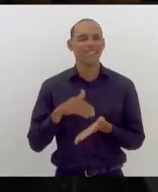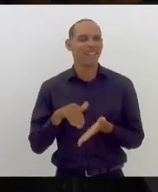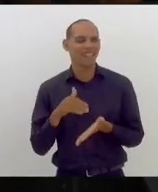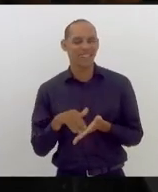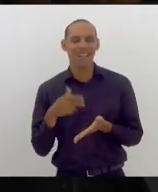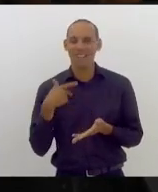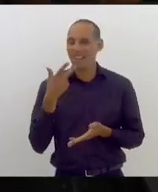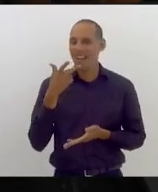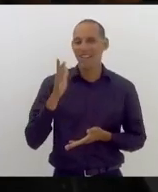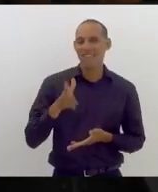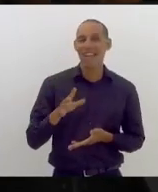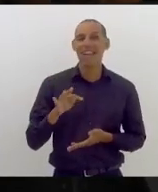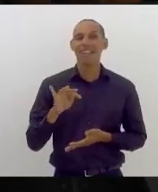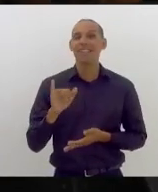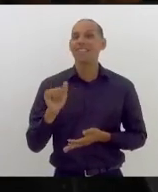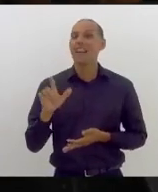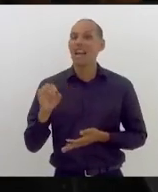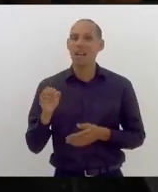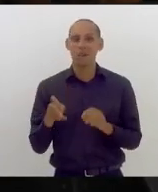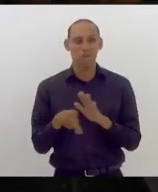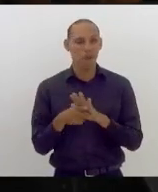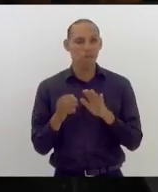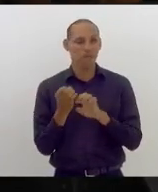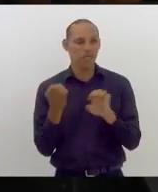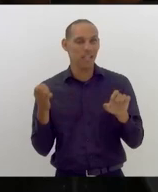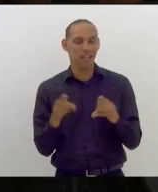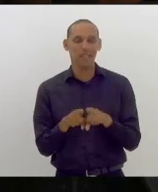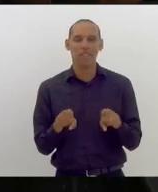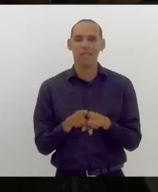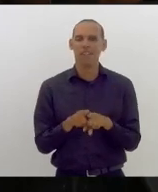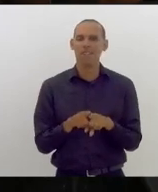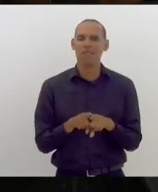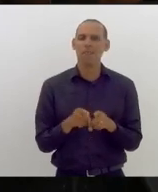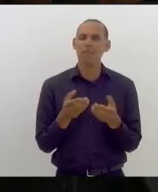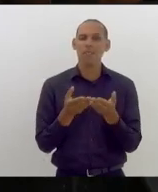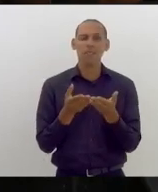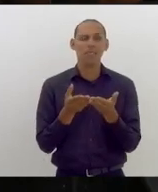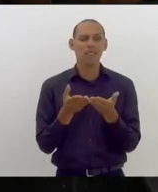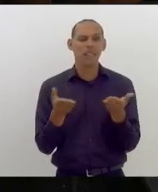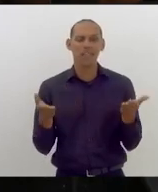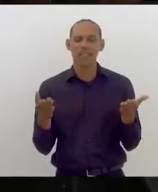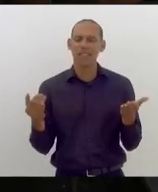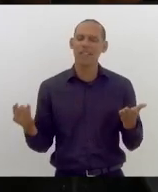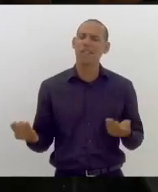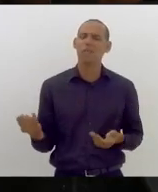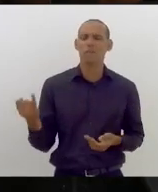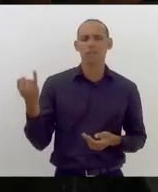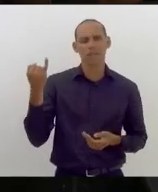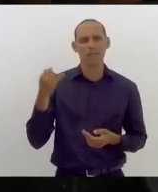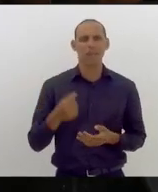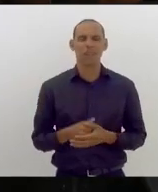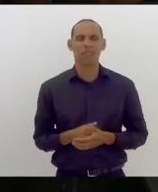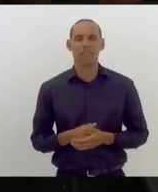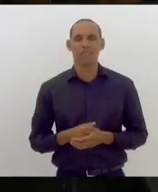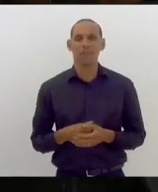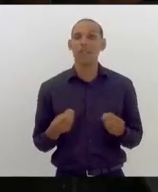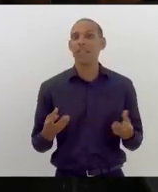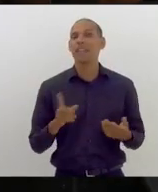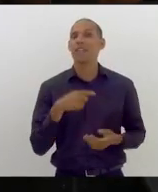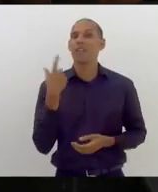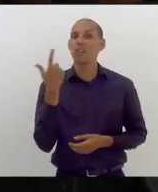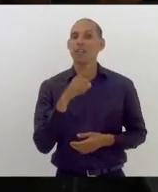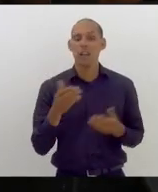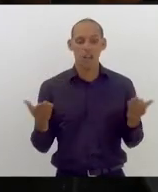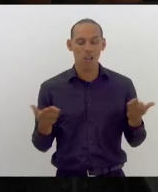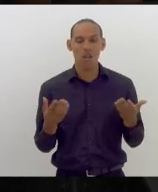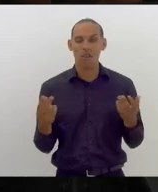que eu já citei, do Thiago da Engenharia, do quanto vocês foram importantes para que a gente pudesse